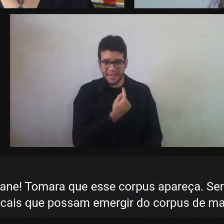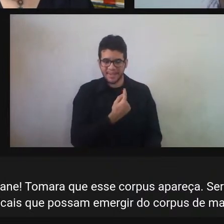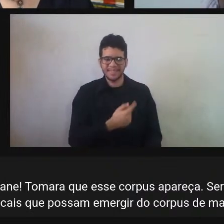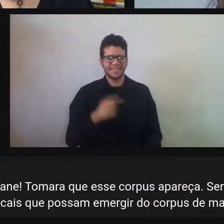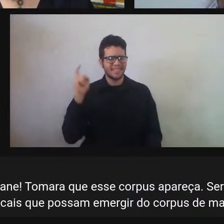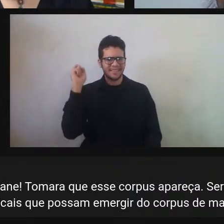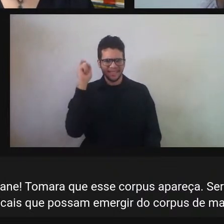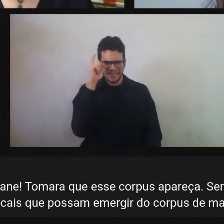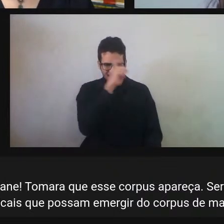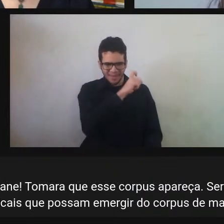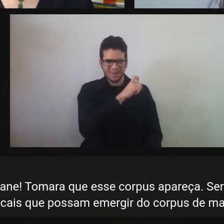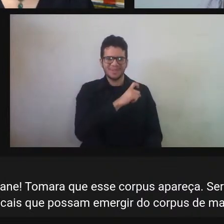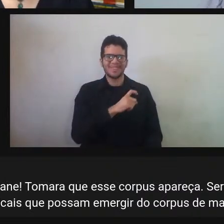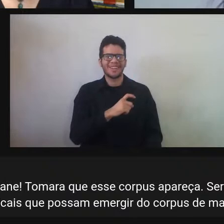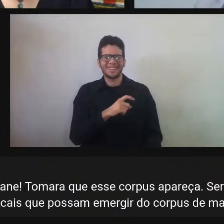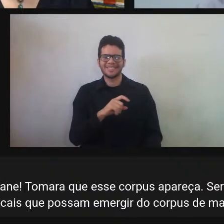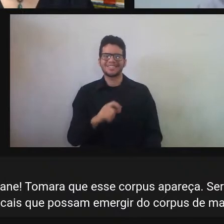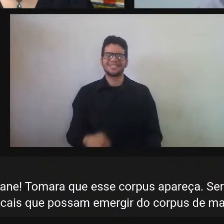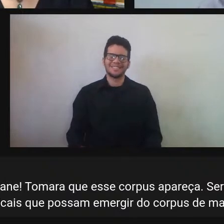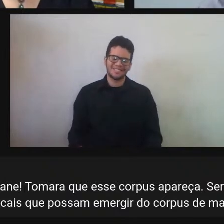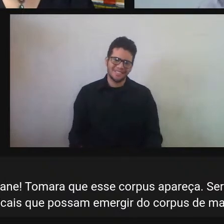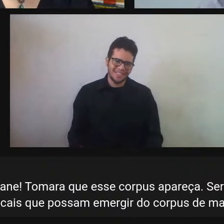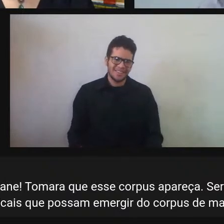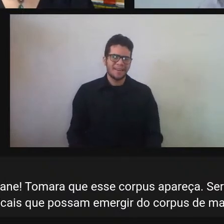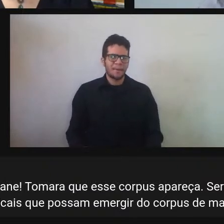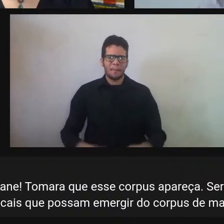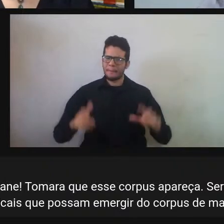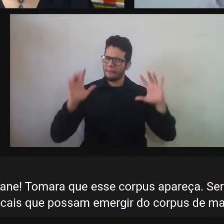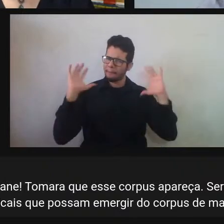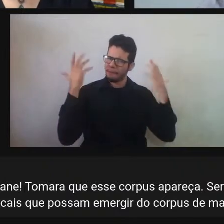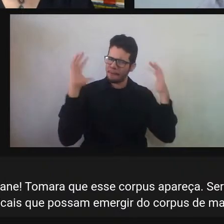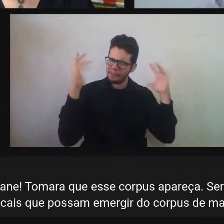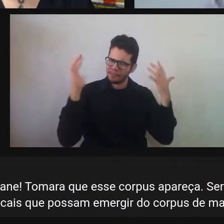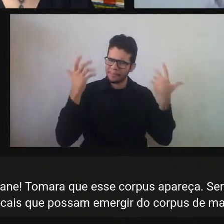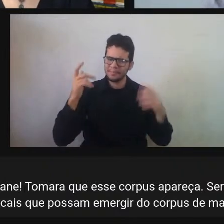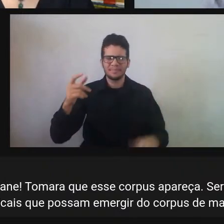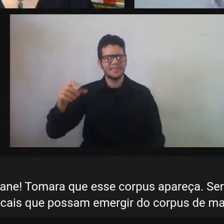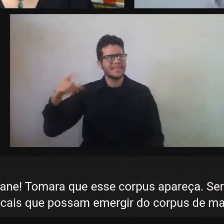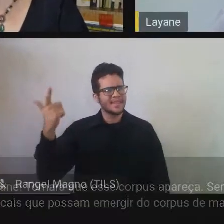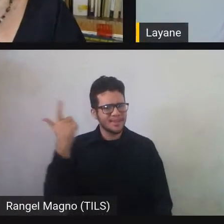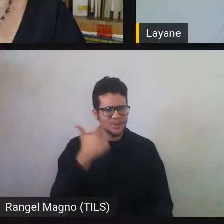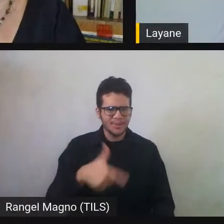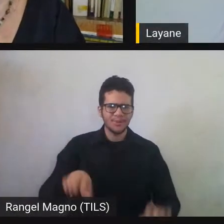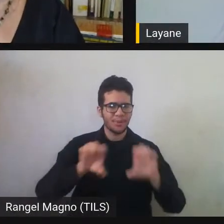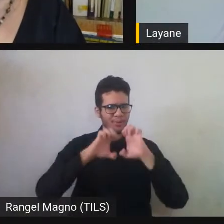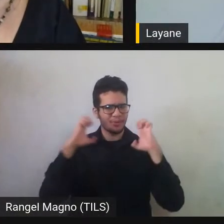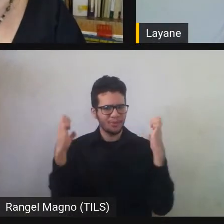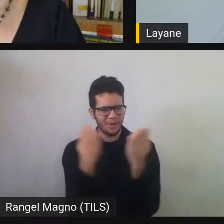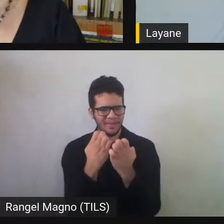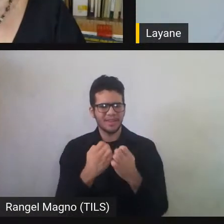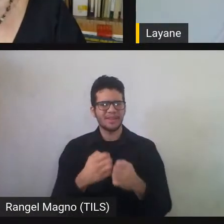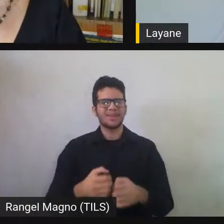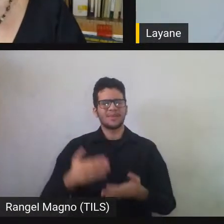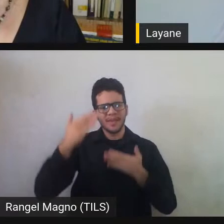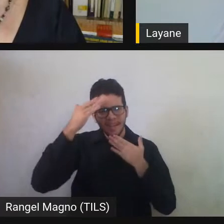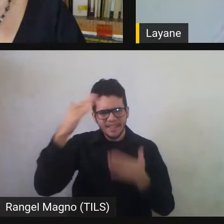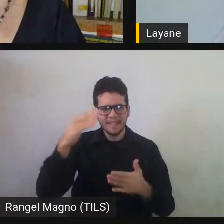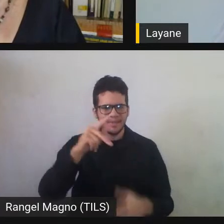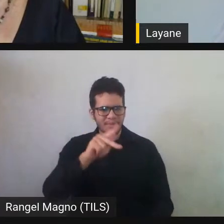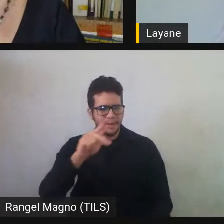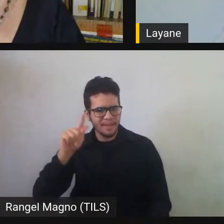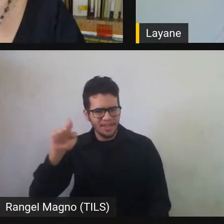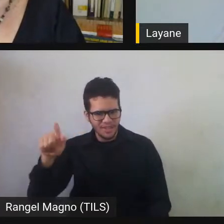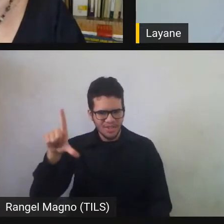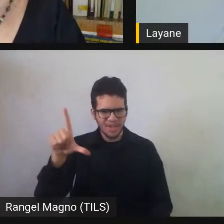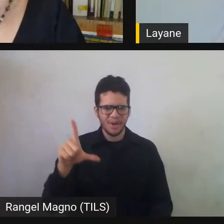de encontrá-los novamente e parabenizo novamente a organização do evento ao PPGEL e agradeço